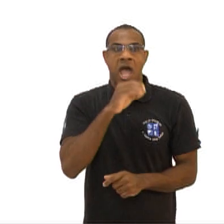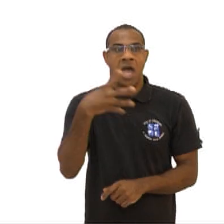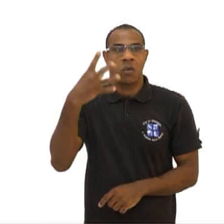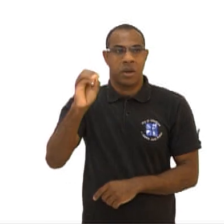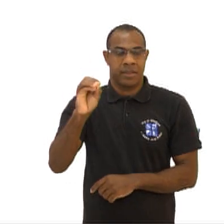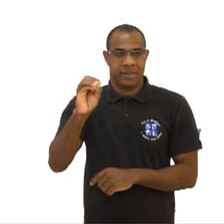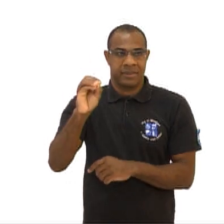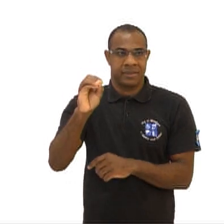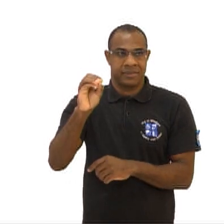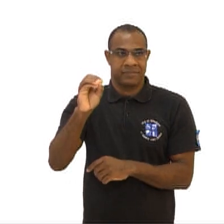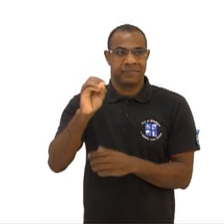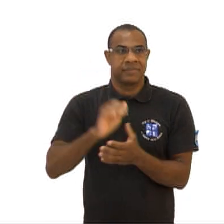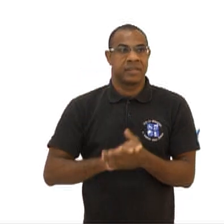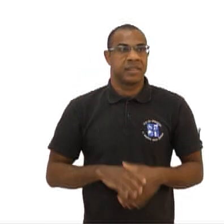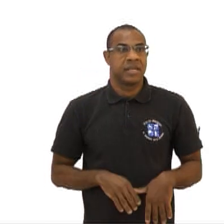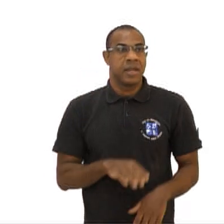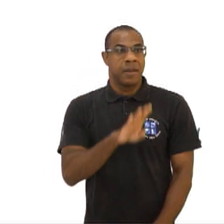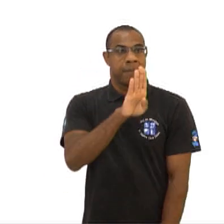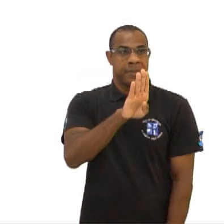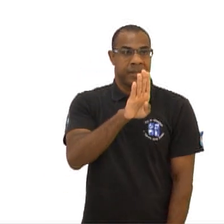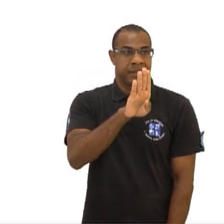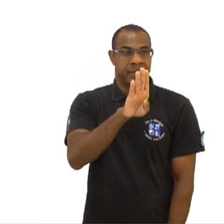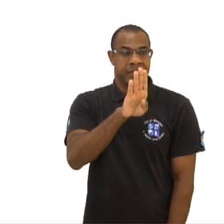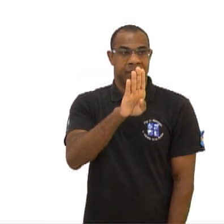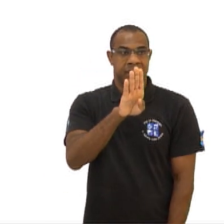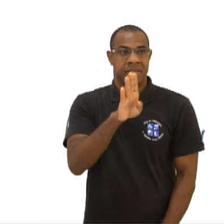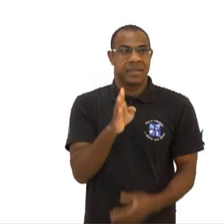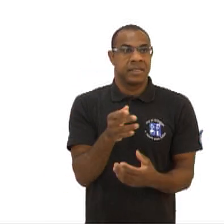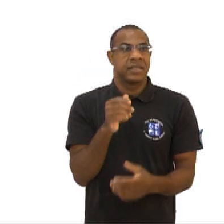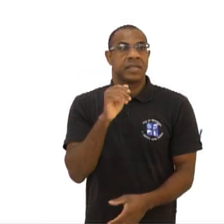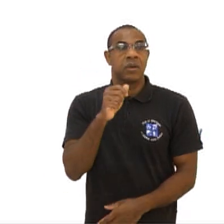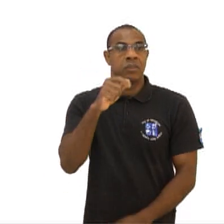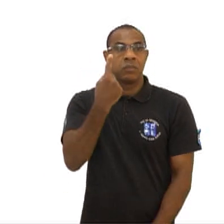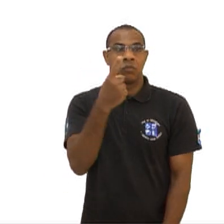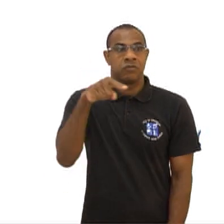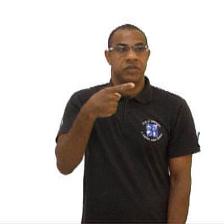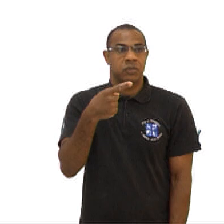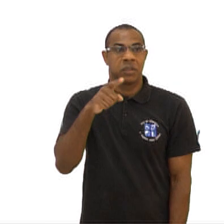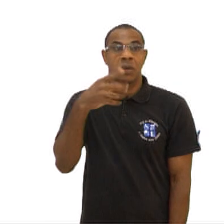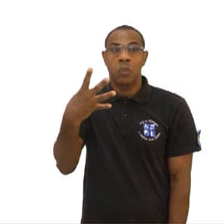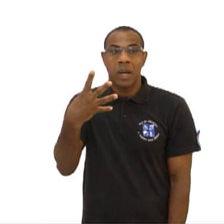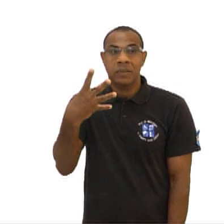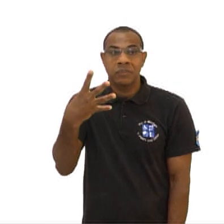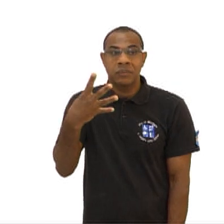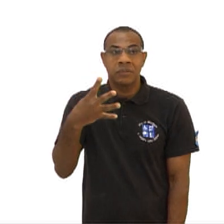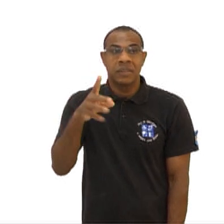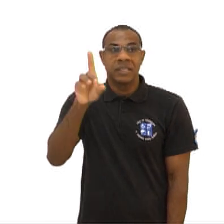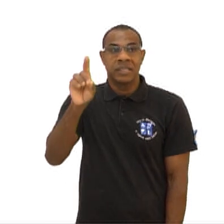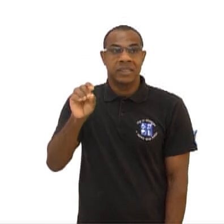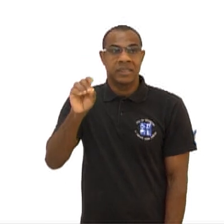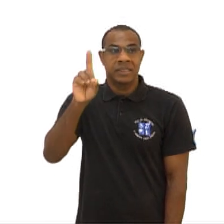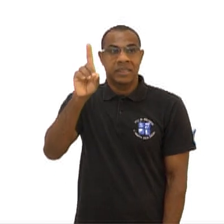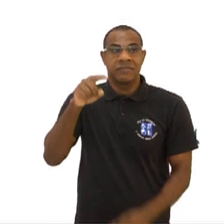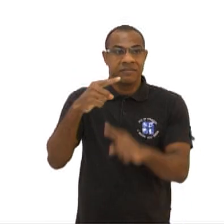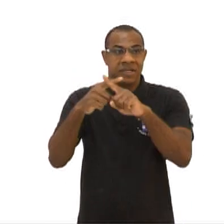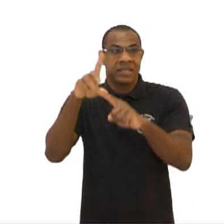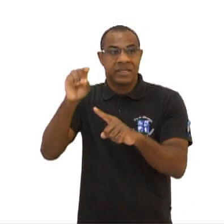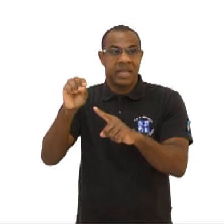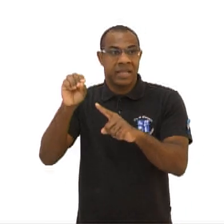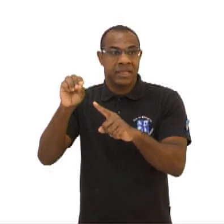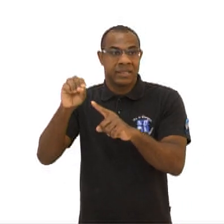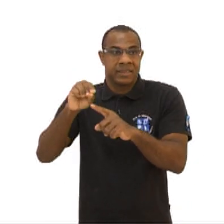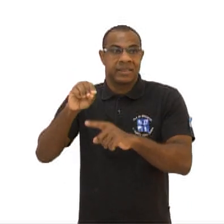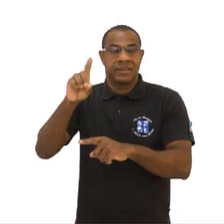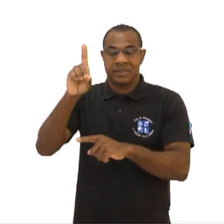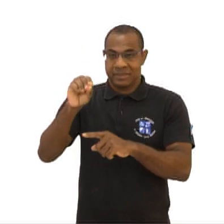1,4 × 10⁻⁴ Tesla, que é o campo, e nós temos o ângulo entre o campo, né, e a velocidade,